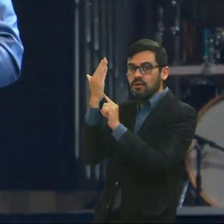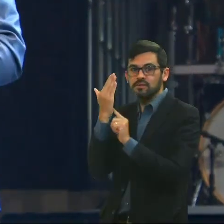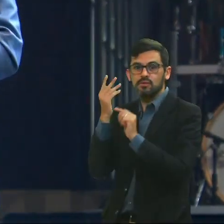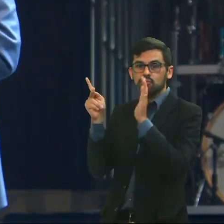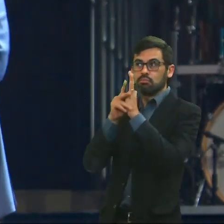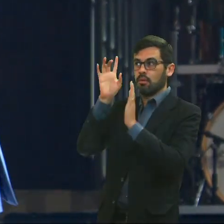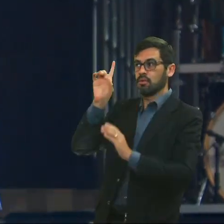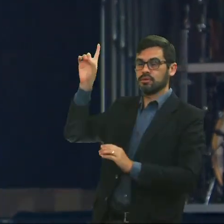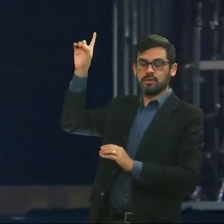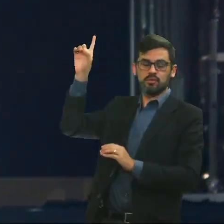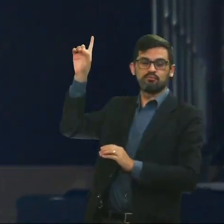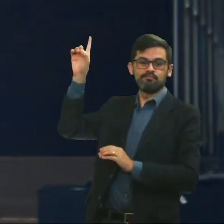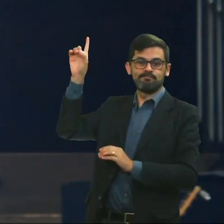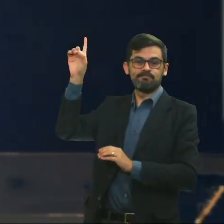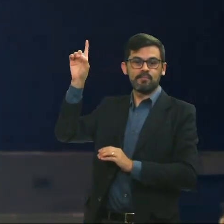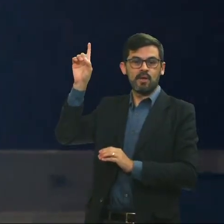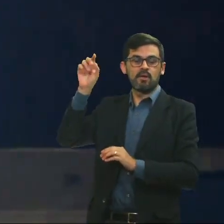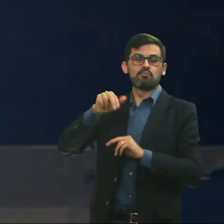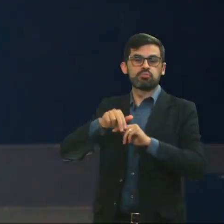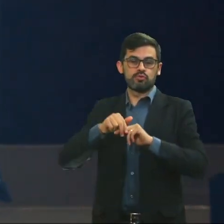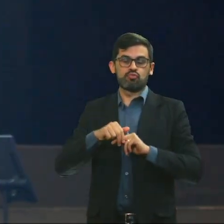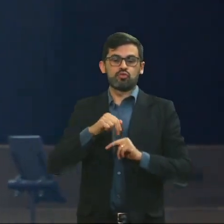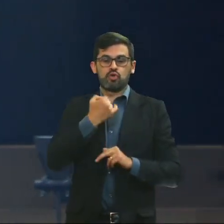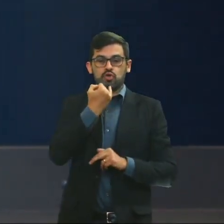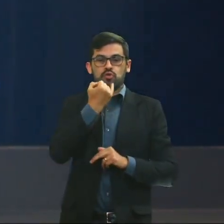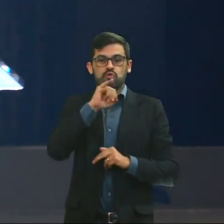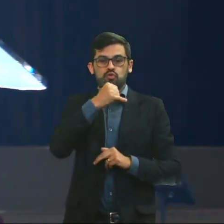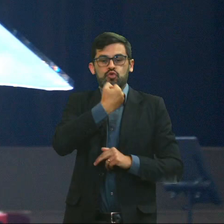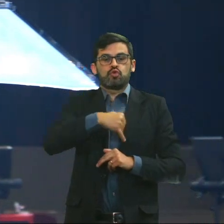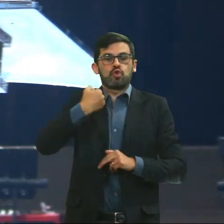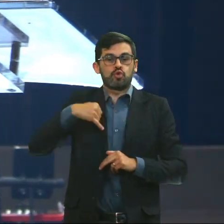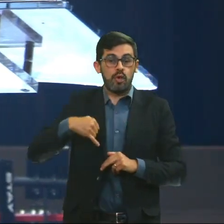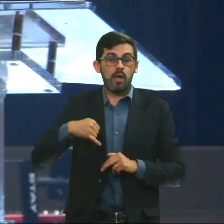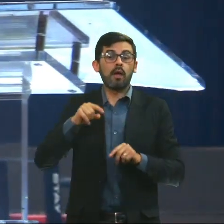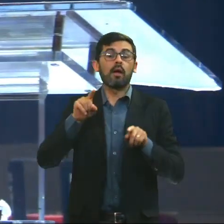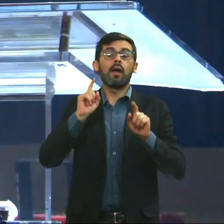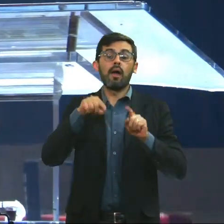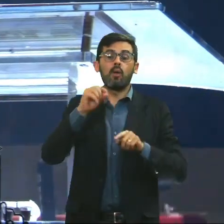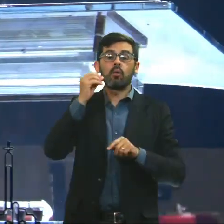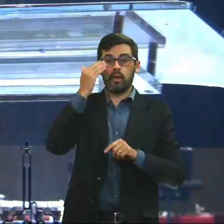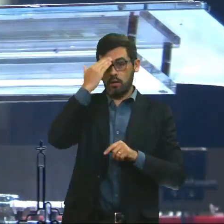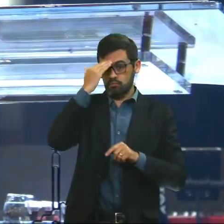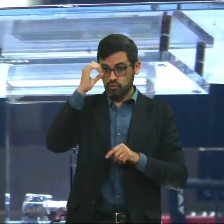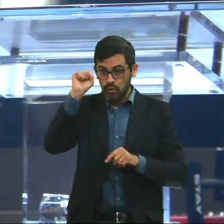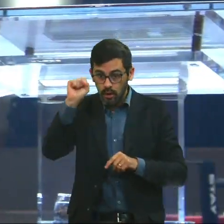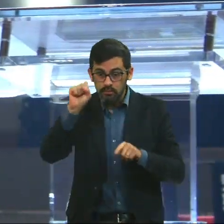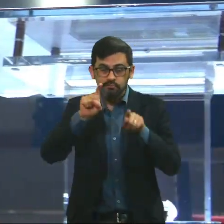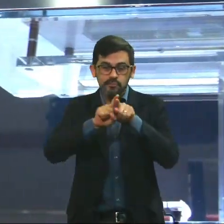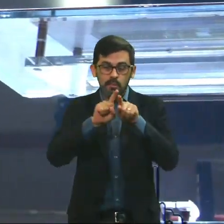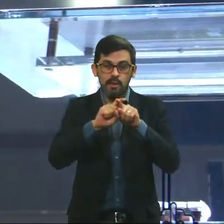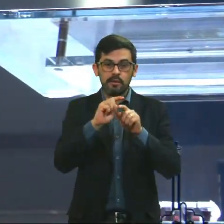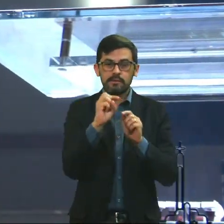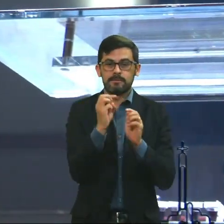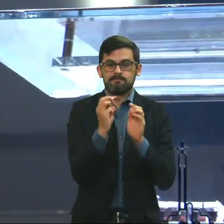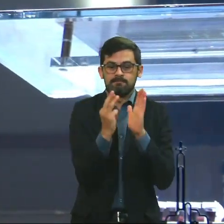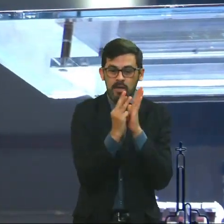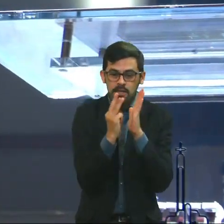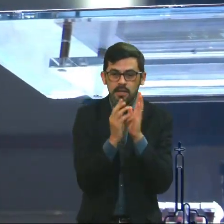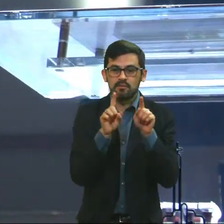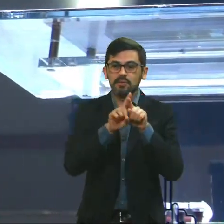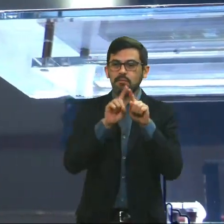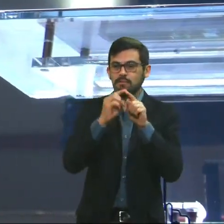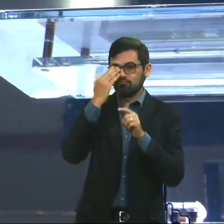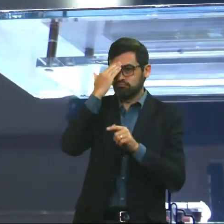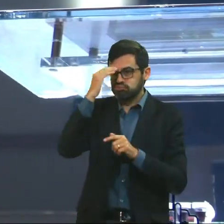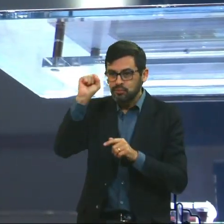Senhor. É por isso que José é chamado de sábio, Daniel é chamado de sábio, seus amigos também.